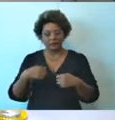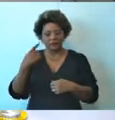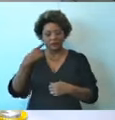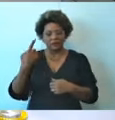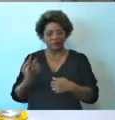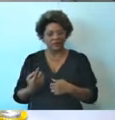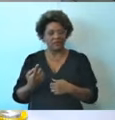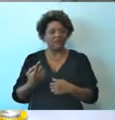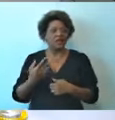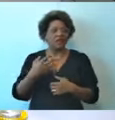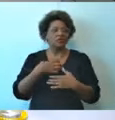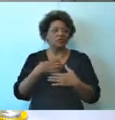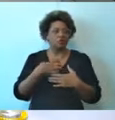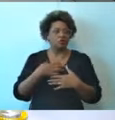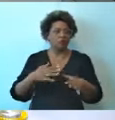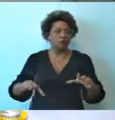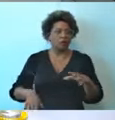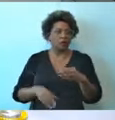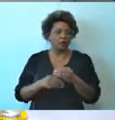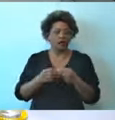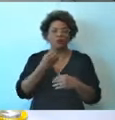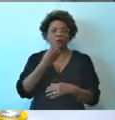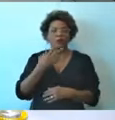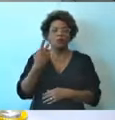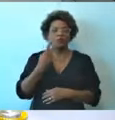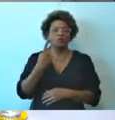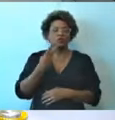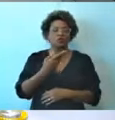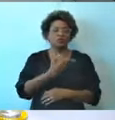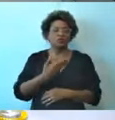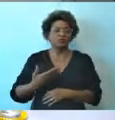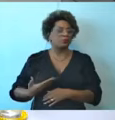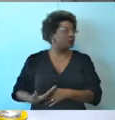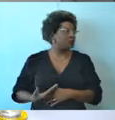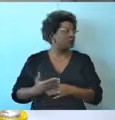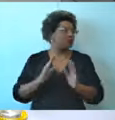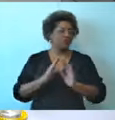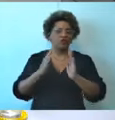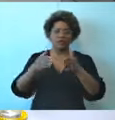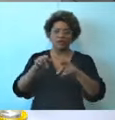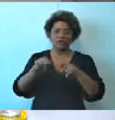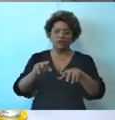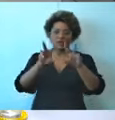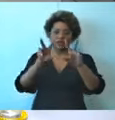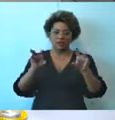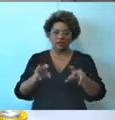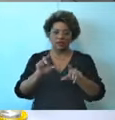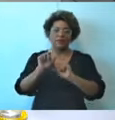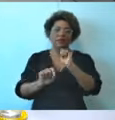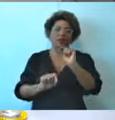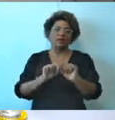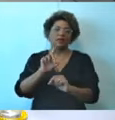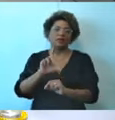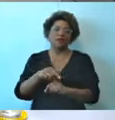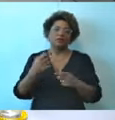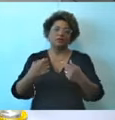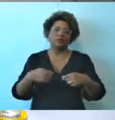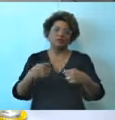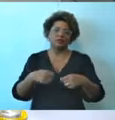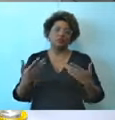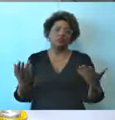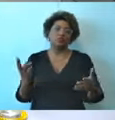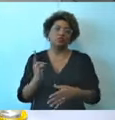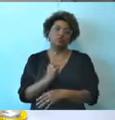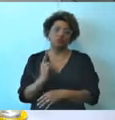forma integral, as boas políticas públicas voltadas para esse tema, que de fato é uma necessidade imediata.